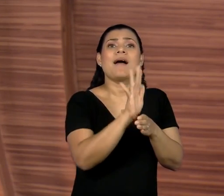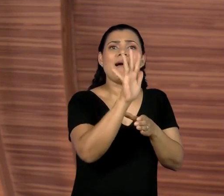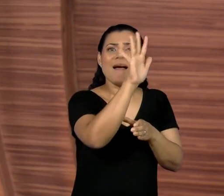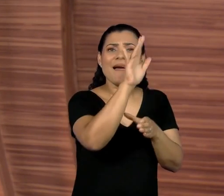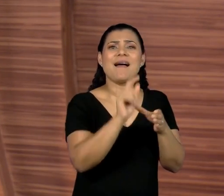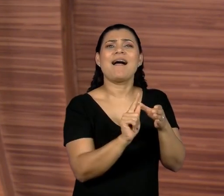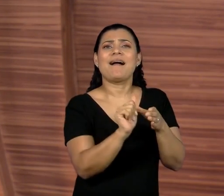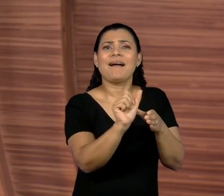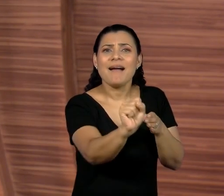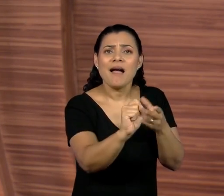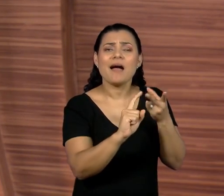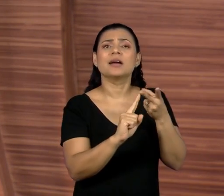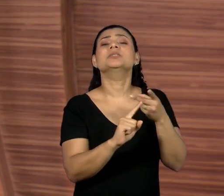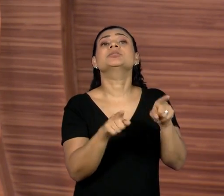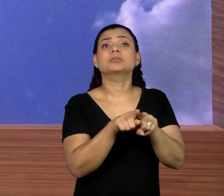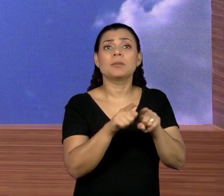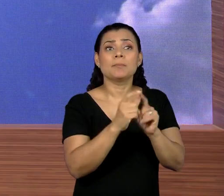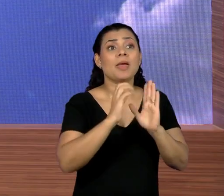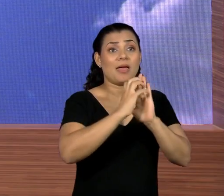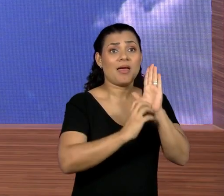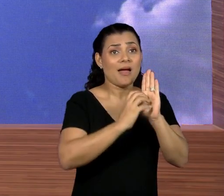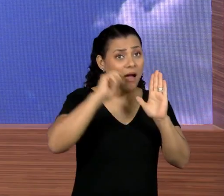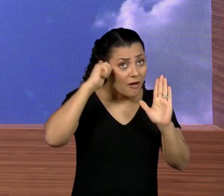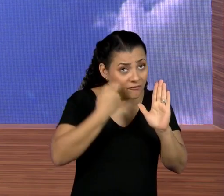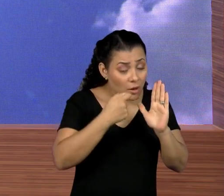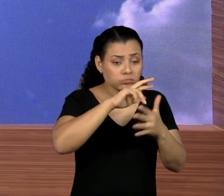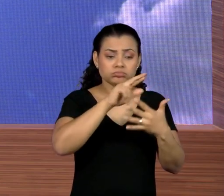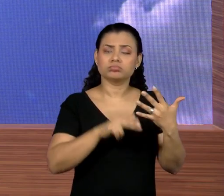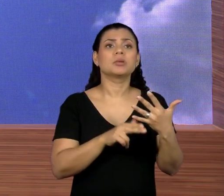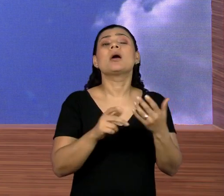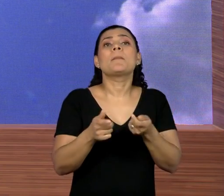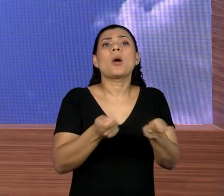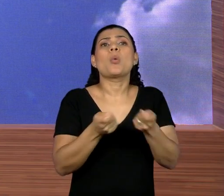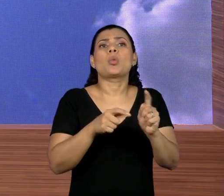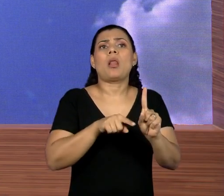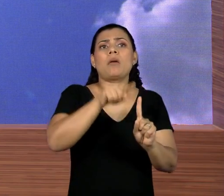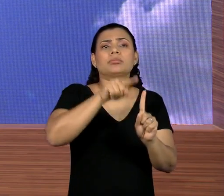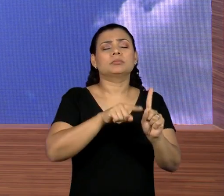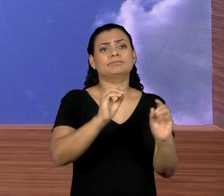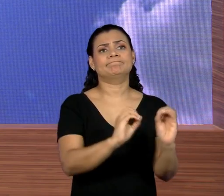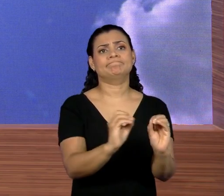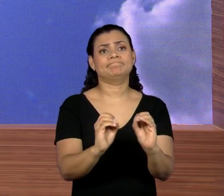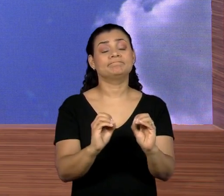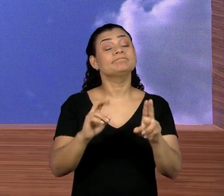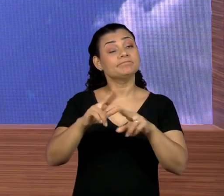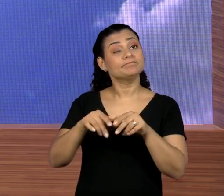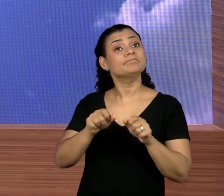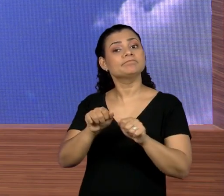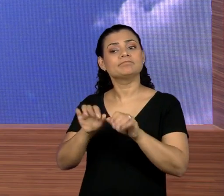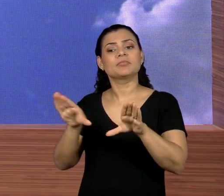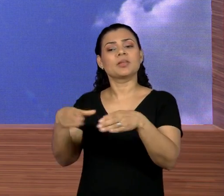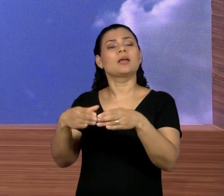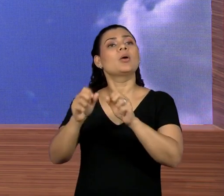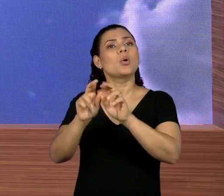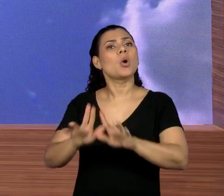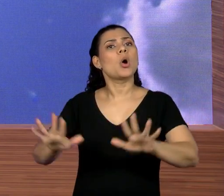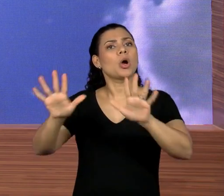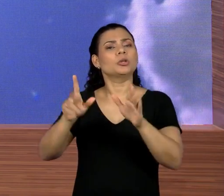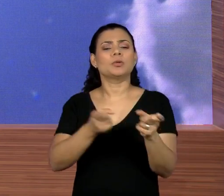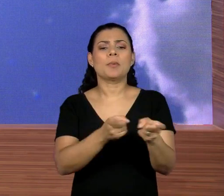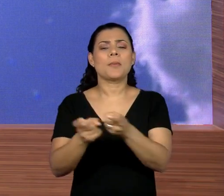a temperatura do planeta. Veja a análise do resultado da cúpula da Organização das Nações